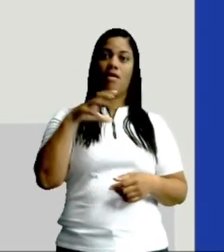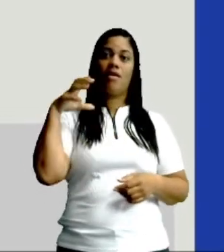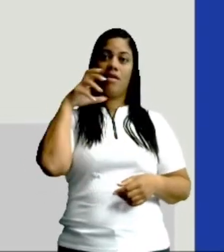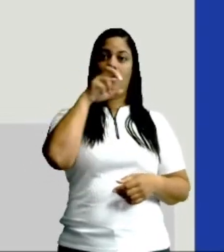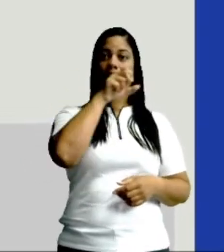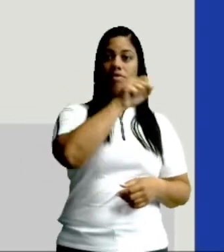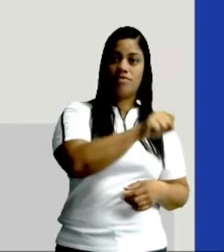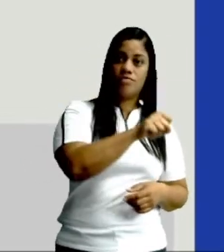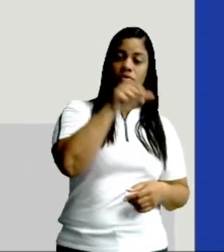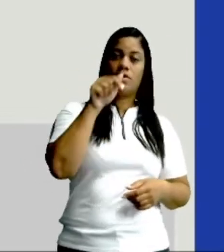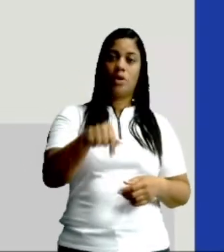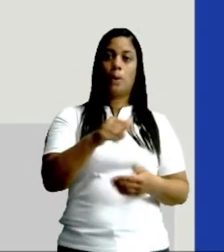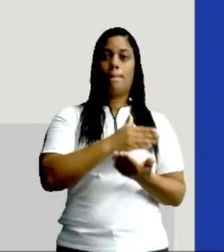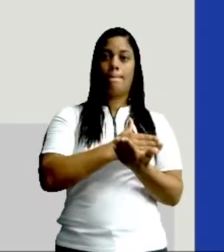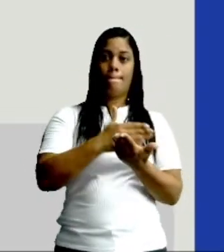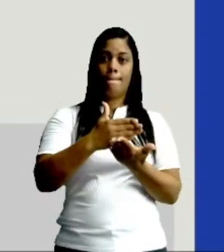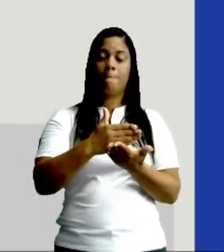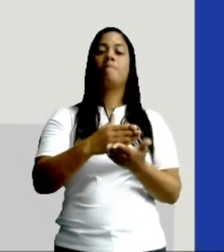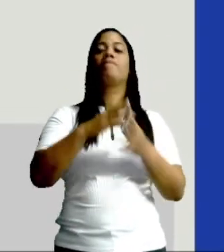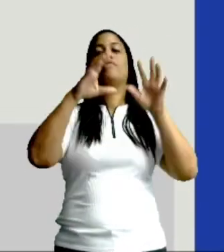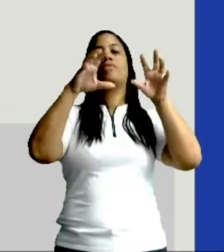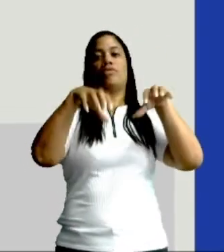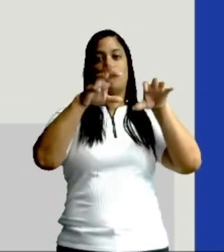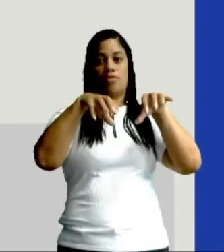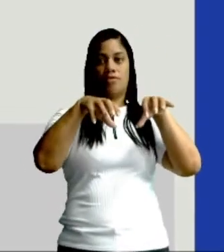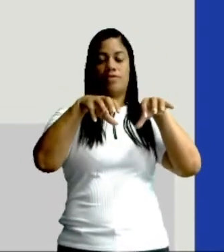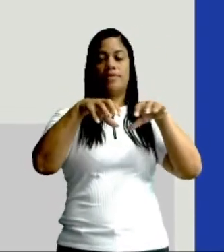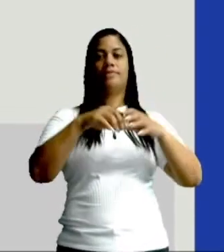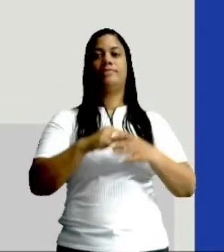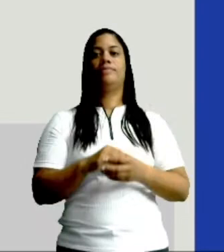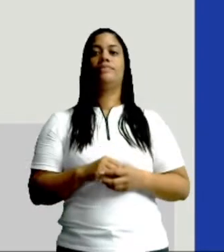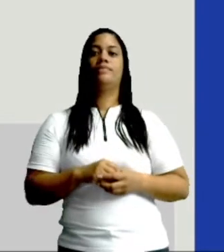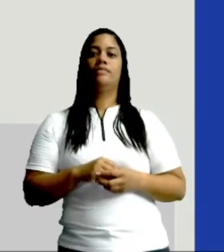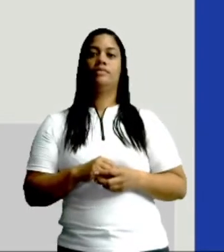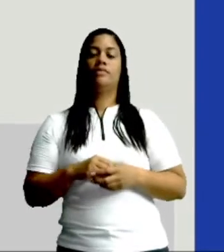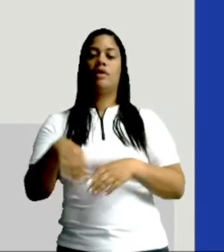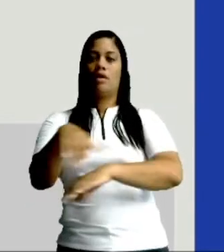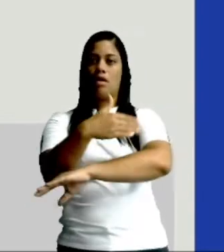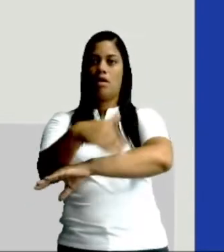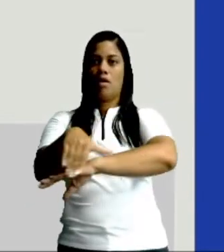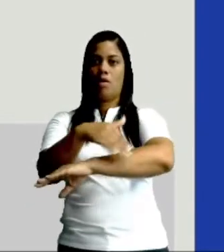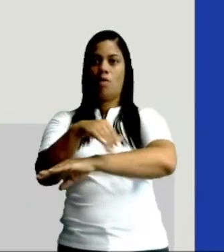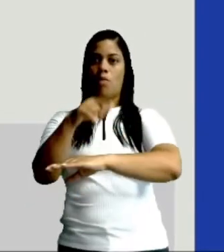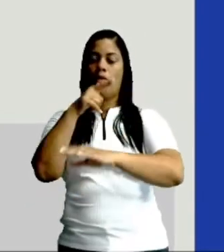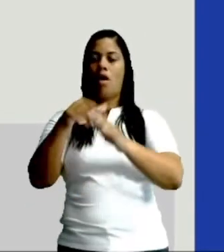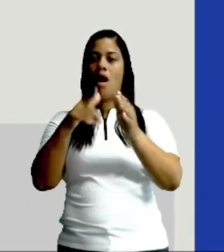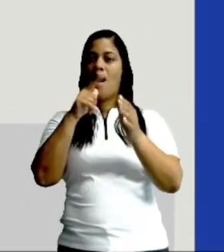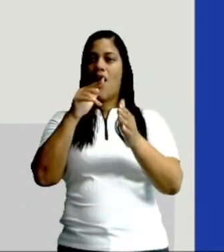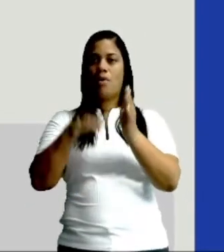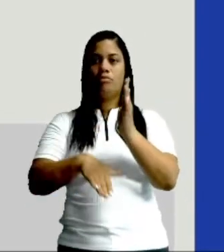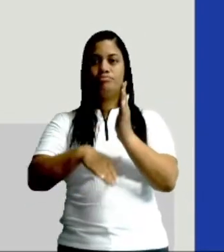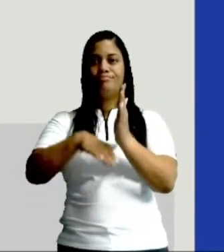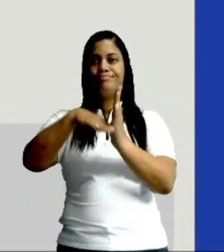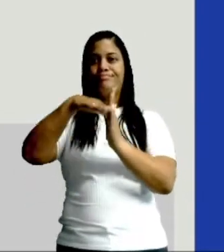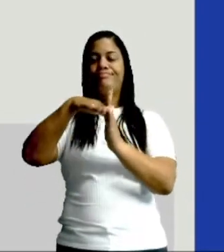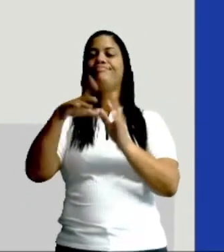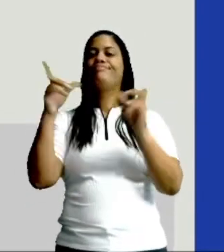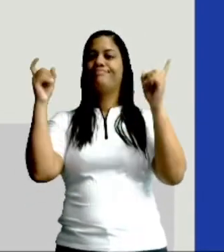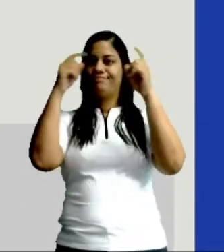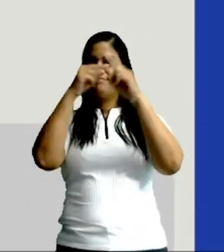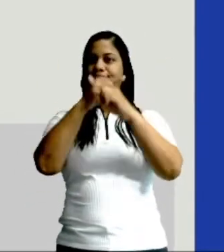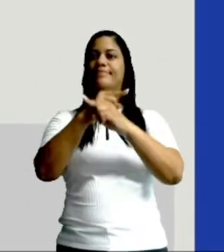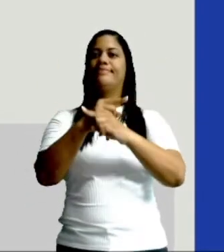clima quente, então nossa precipitação é a chuva. O alagamento das ruas é comum e causa bastante